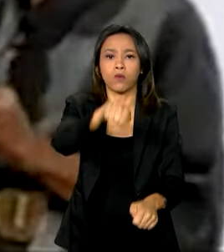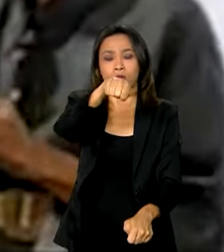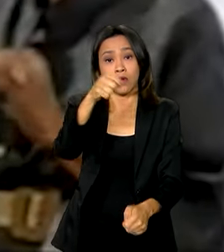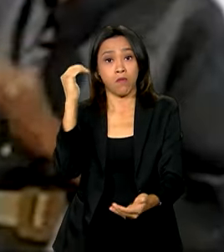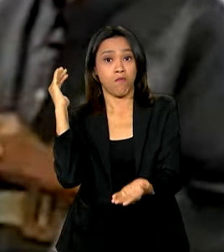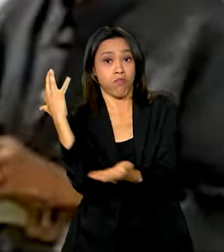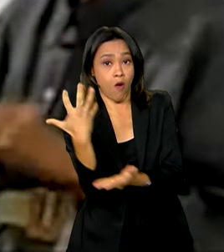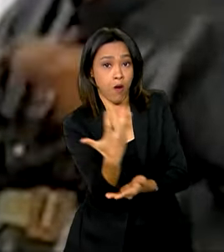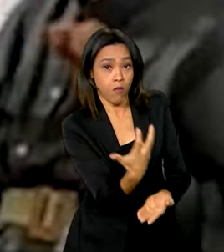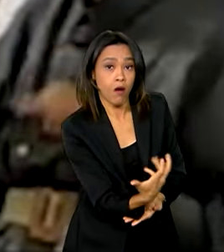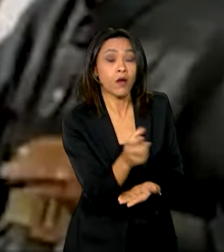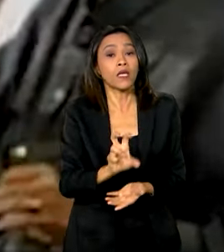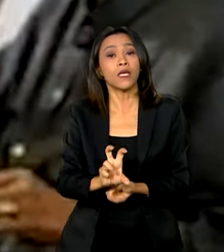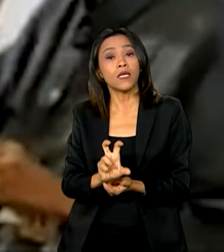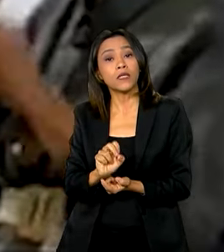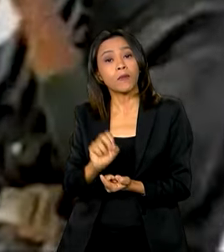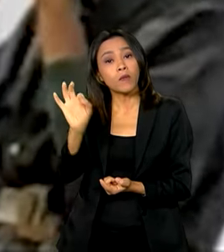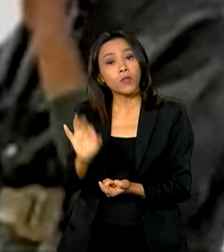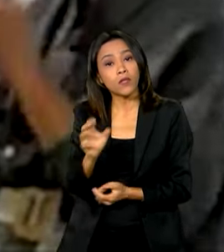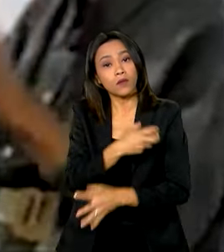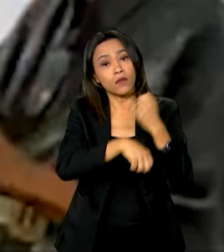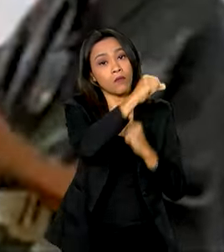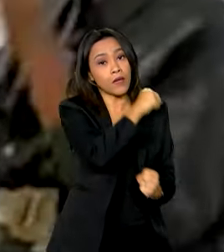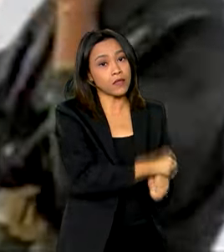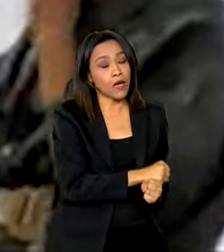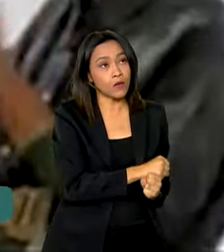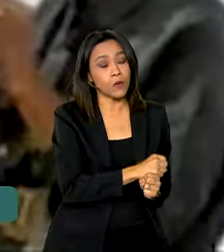em 50% o ano passado,